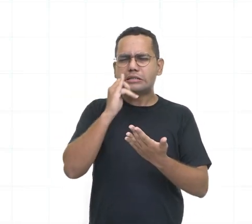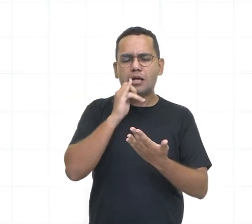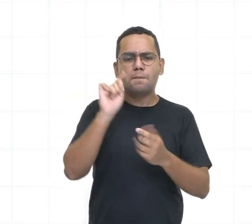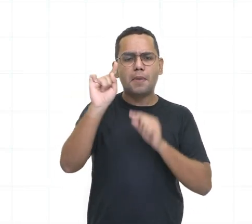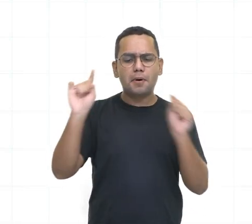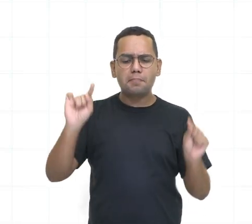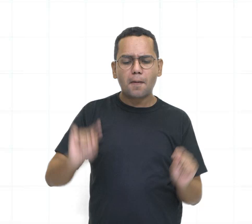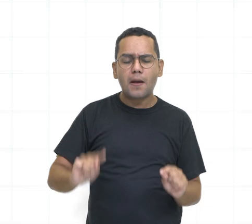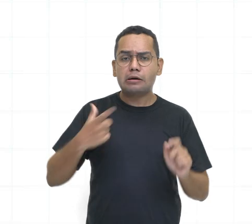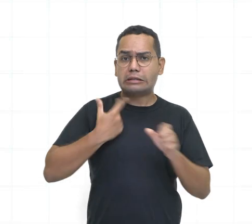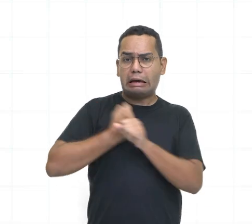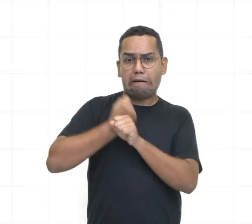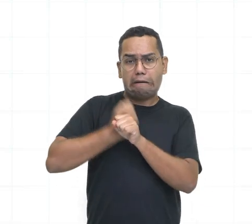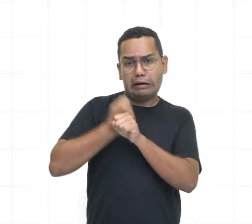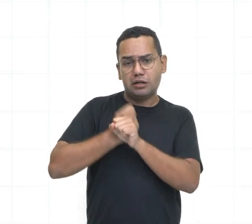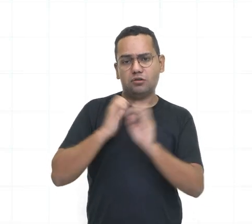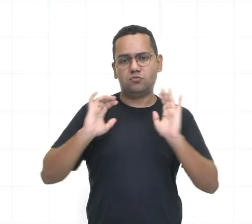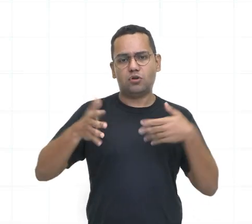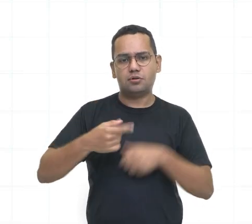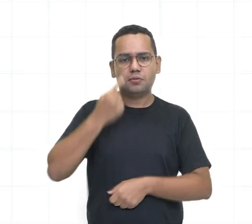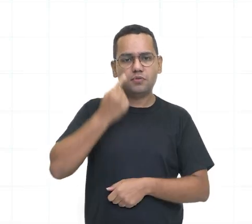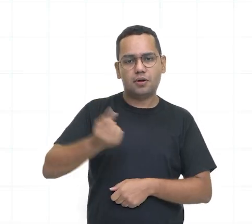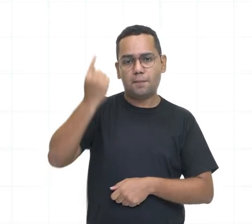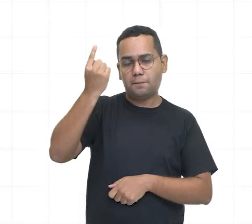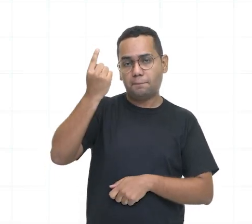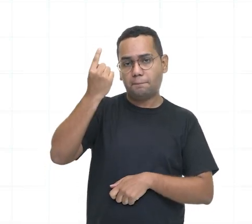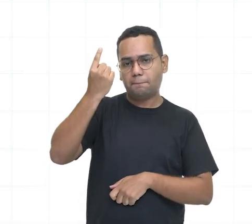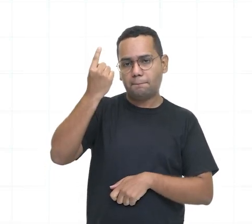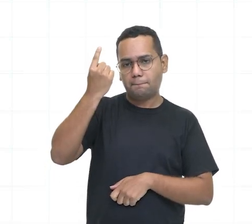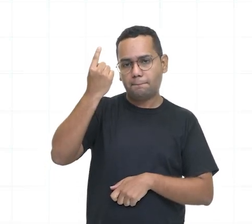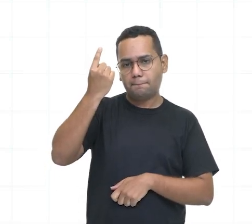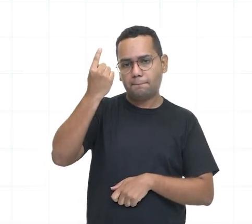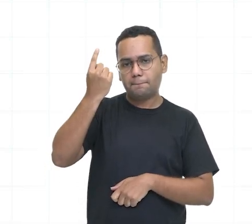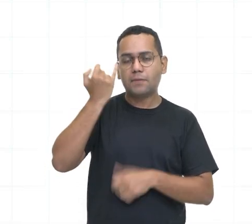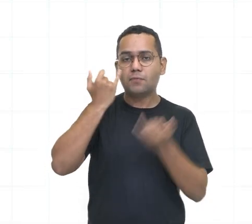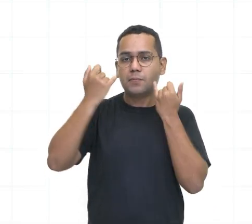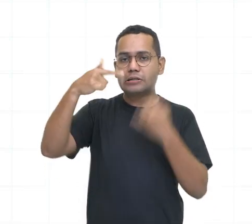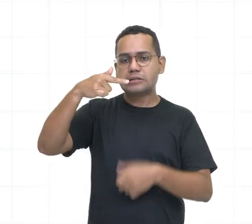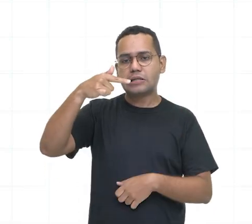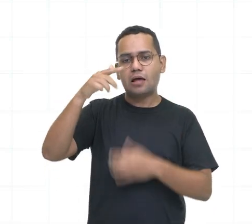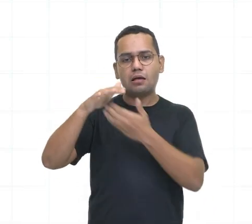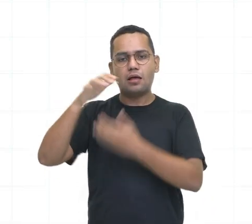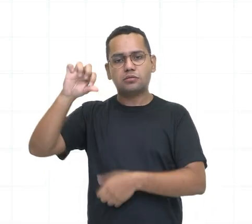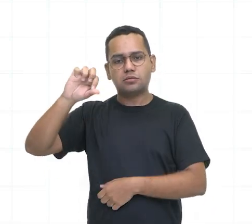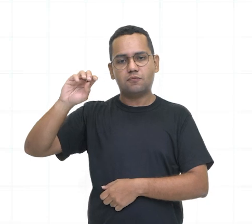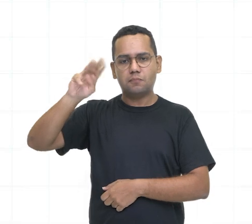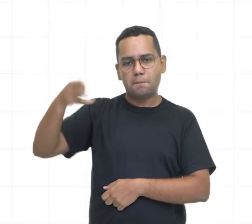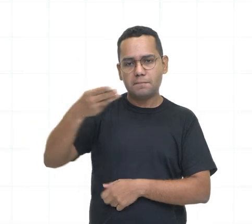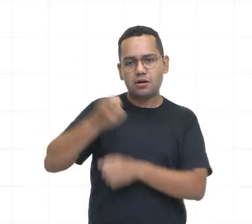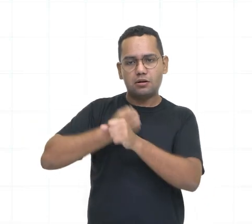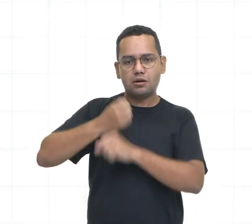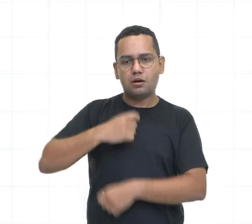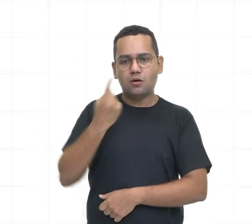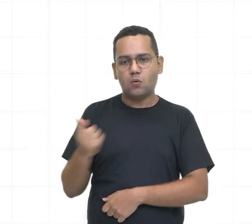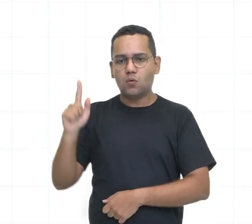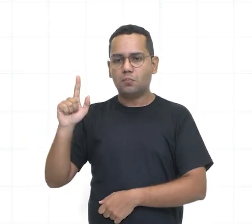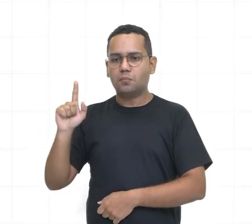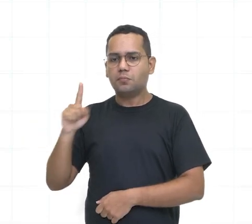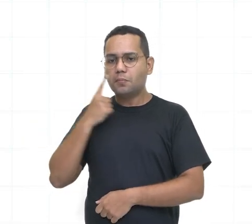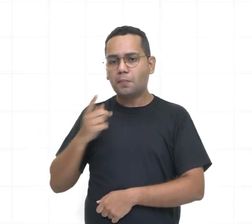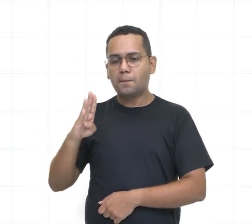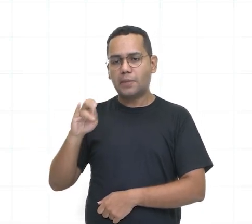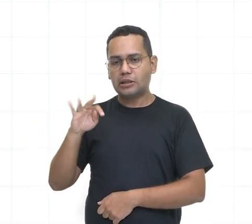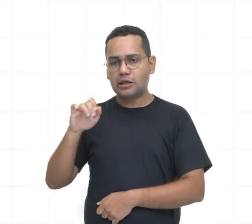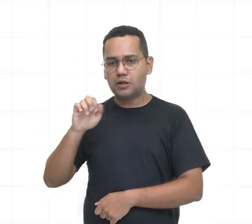Rigel, que tem entre 7 e 9 milhões de anos. Betelgeuse tem entre 8 e 10 milhões de anos. Sirius tem